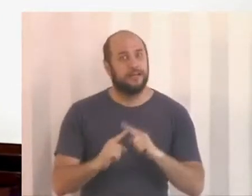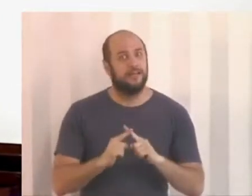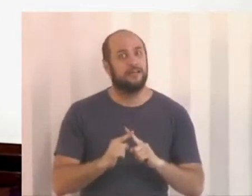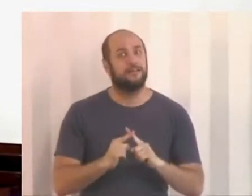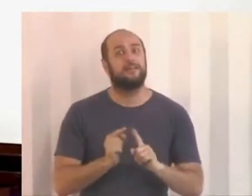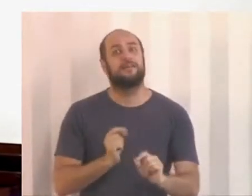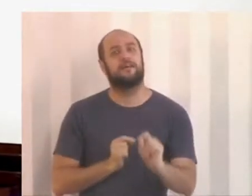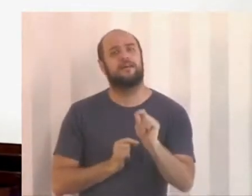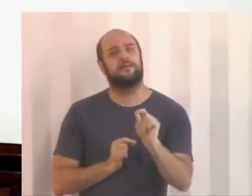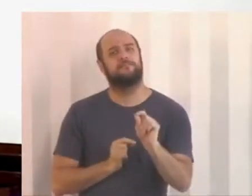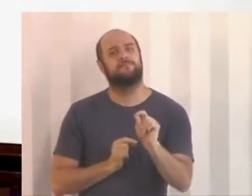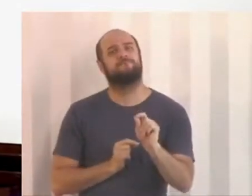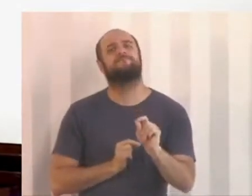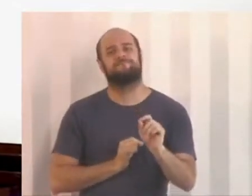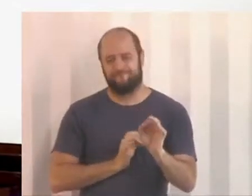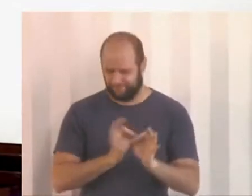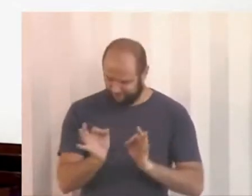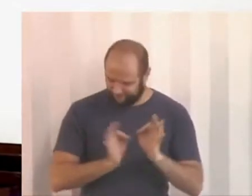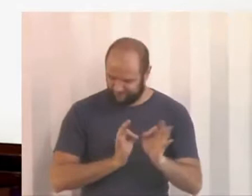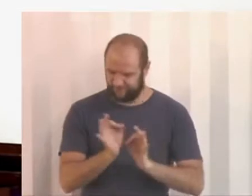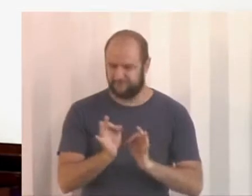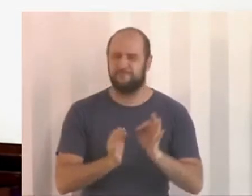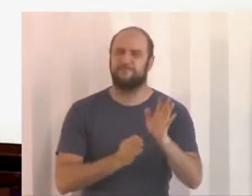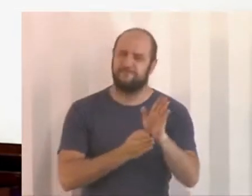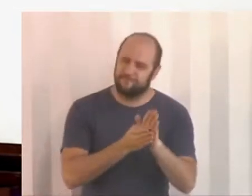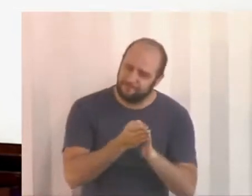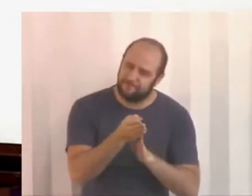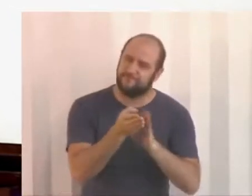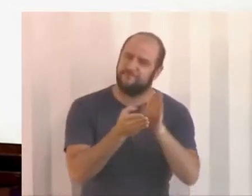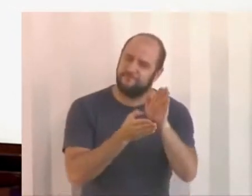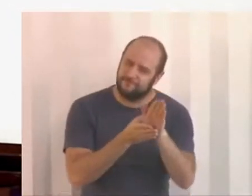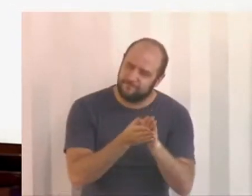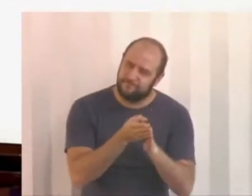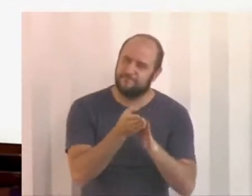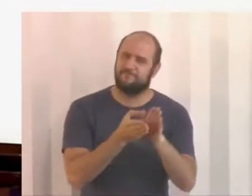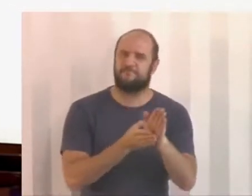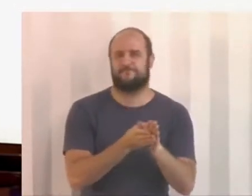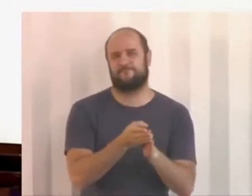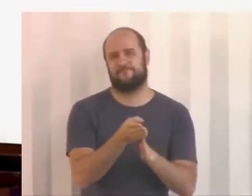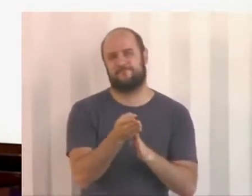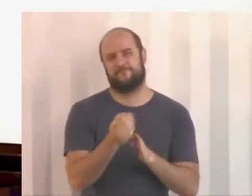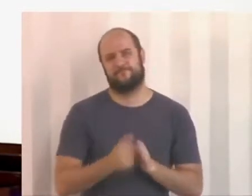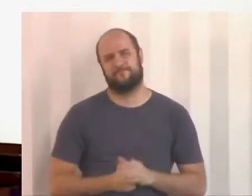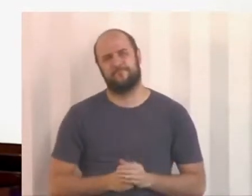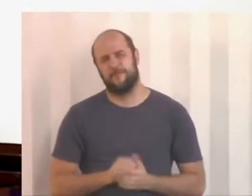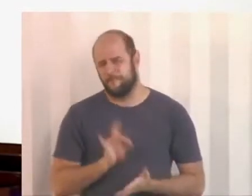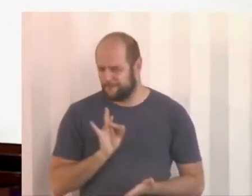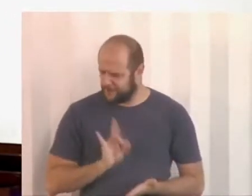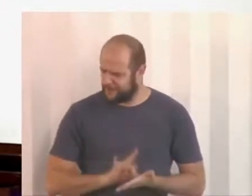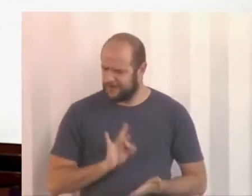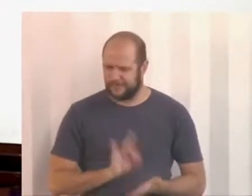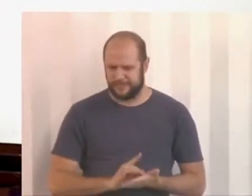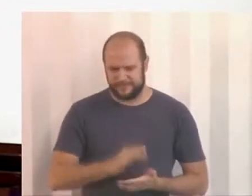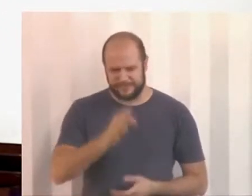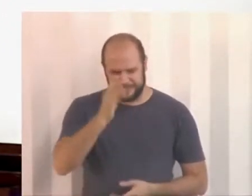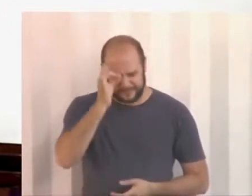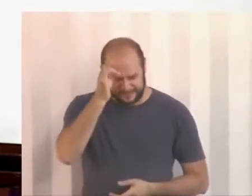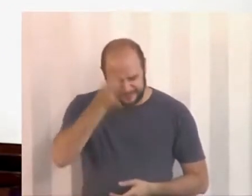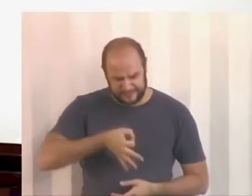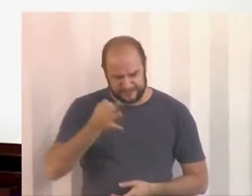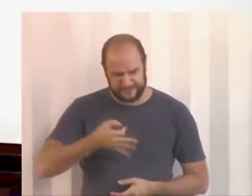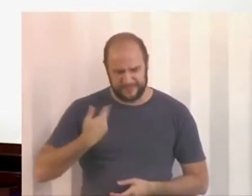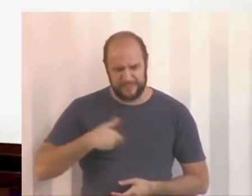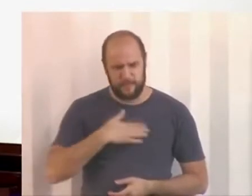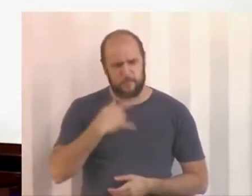é exortação, é consolo, é de fato caminhar na certeza de que nós